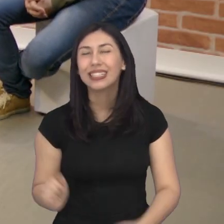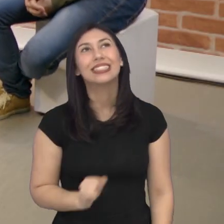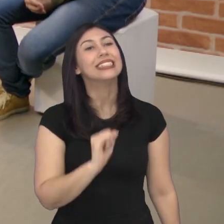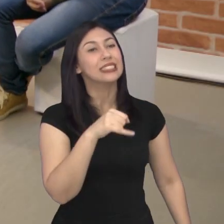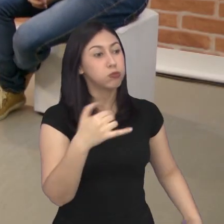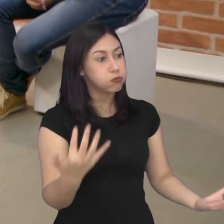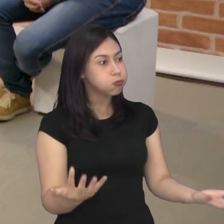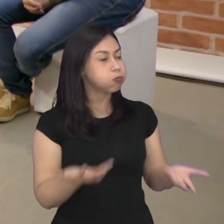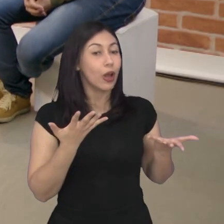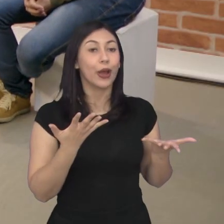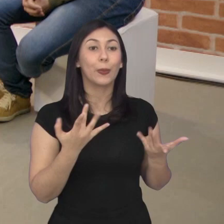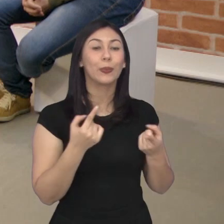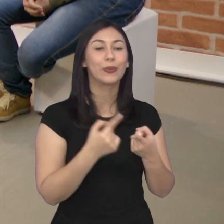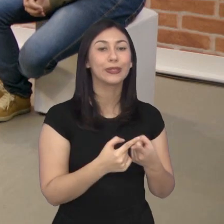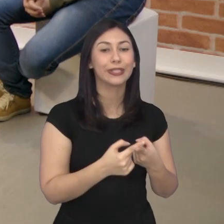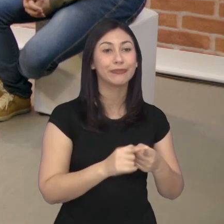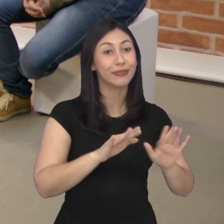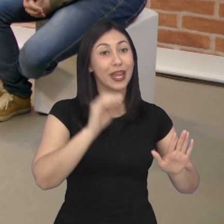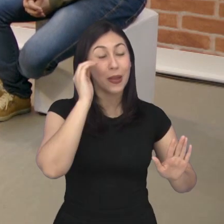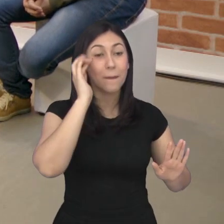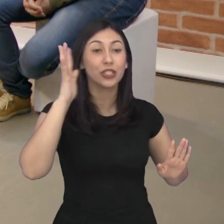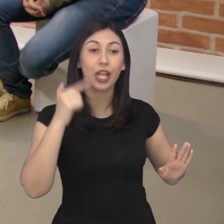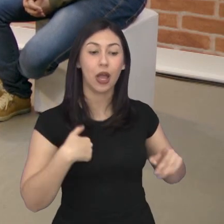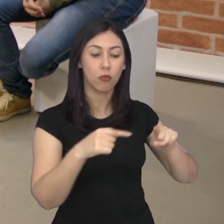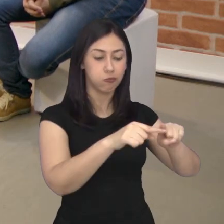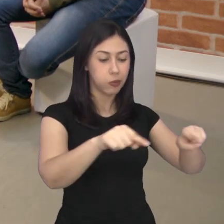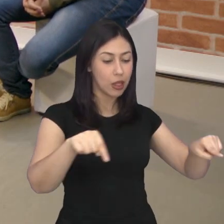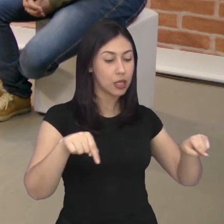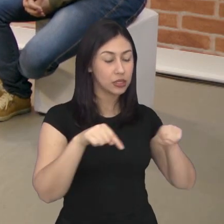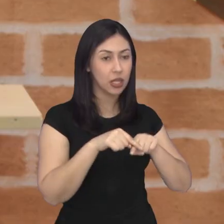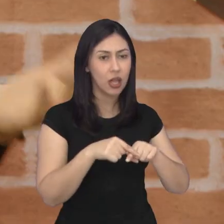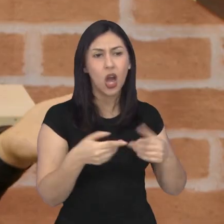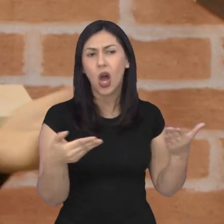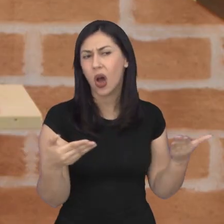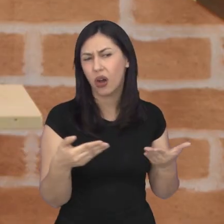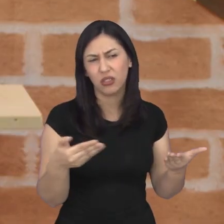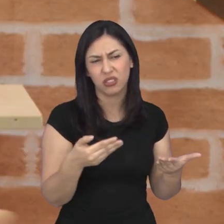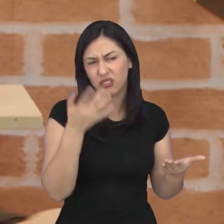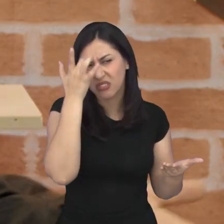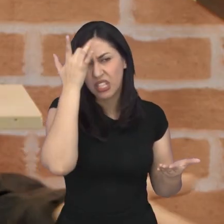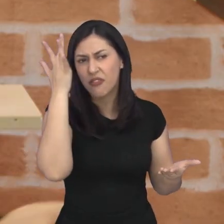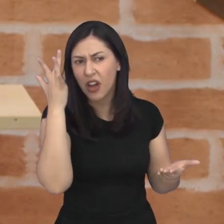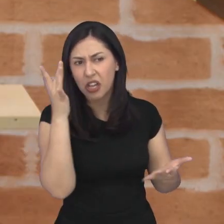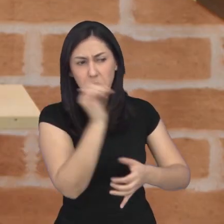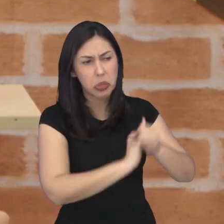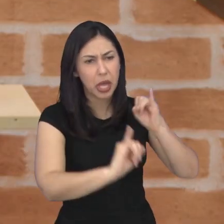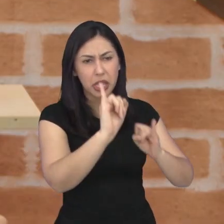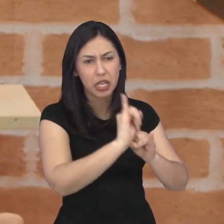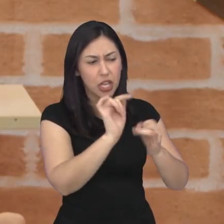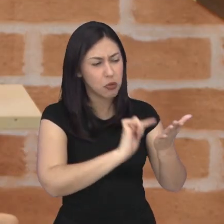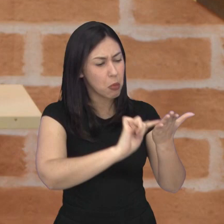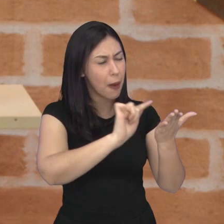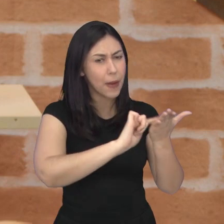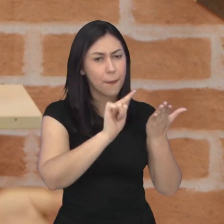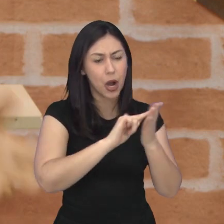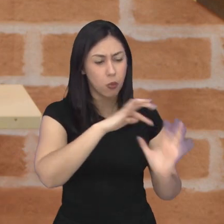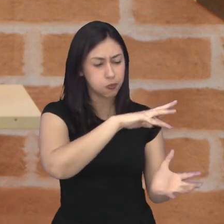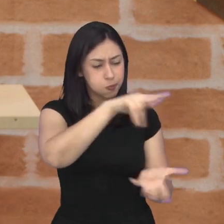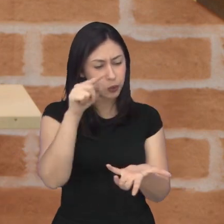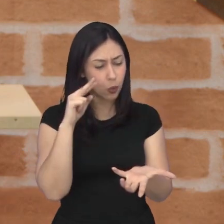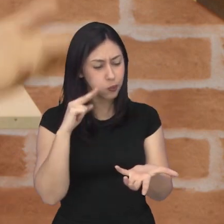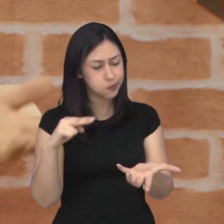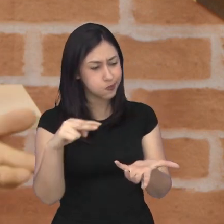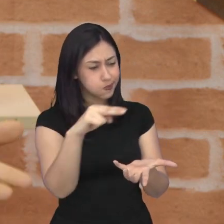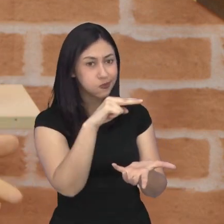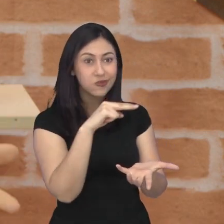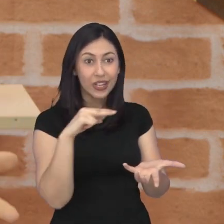teve um empurrão enorme dele, porque, imagina, na sala de aula, a primeira vez, hoje em dia a gente acessa o Google Earth aí e viaja o mundo, né? Mas foi a primeira